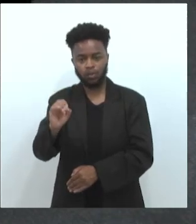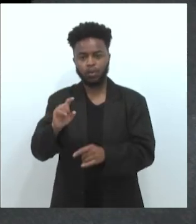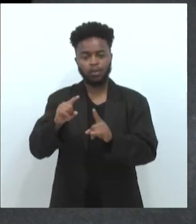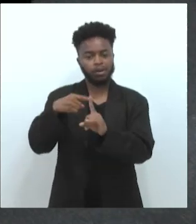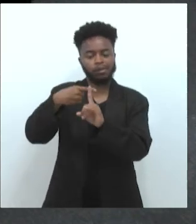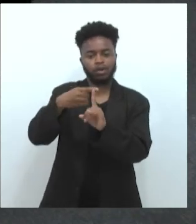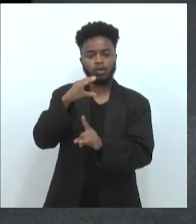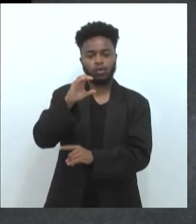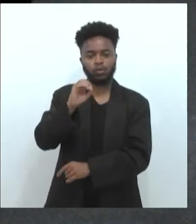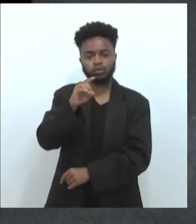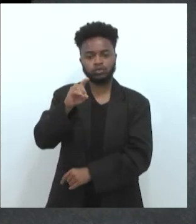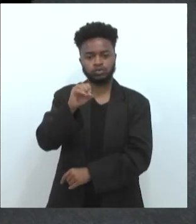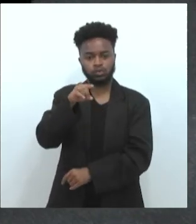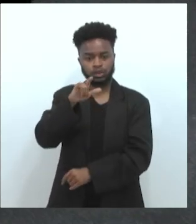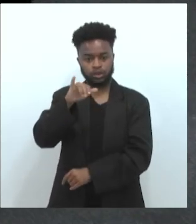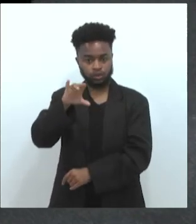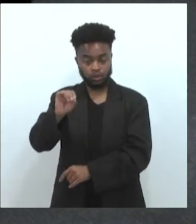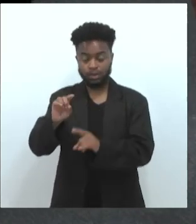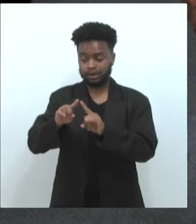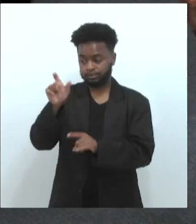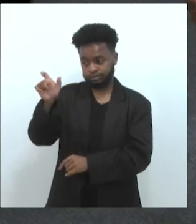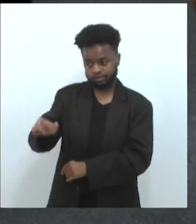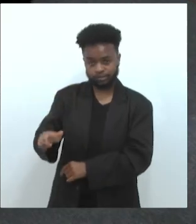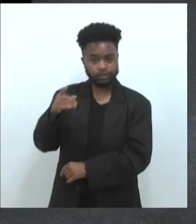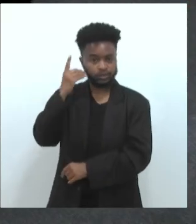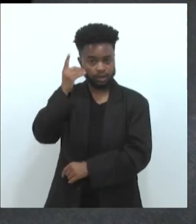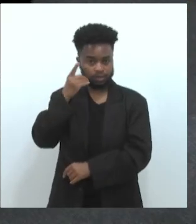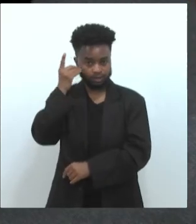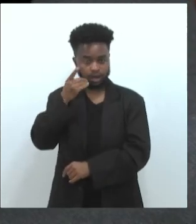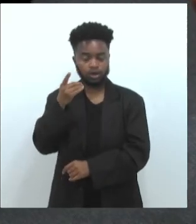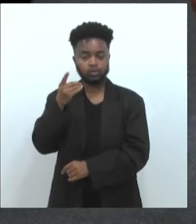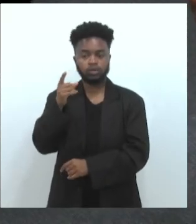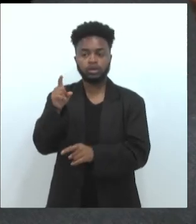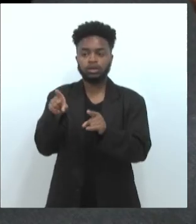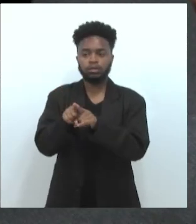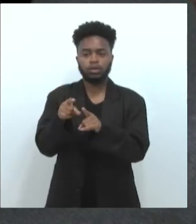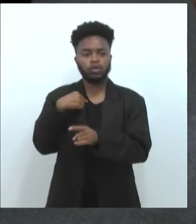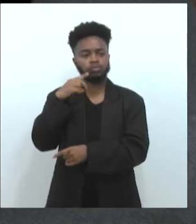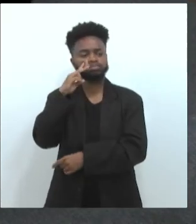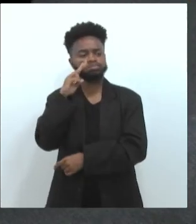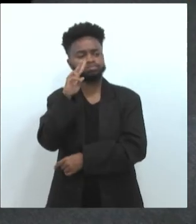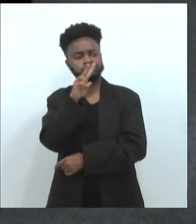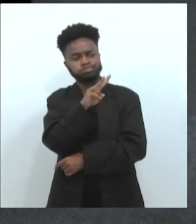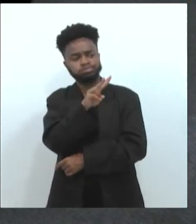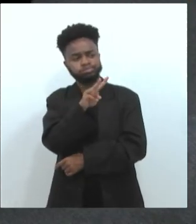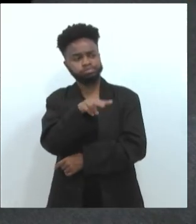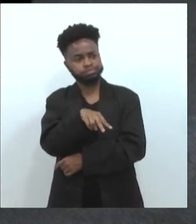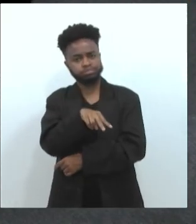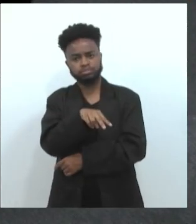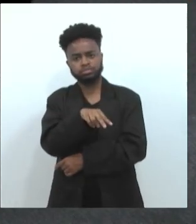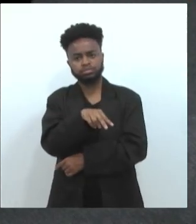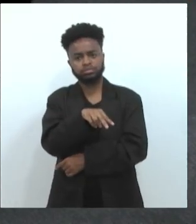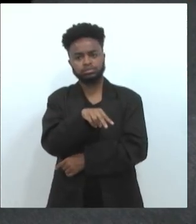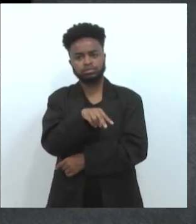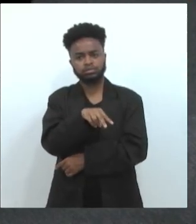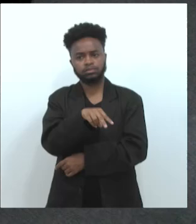Mas olha só, deputado Vinícius Cozzolino, e aí eu estava olhando ali,